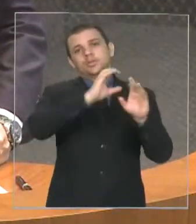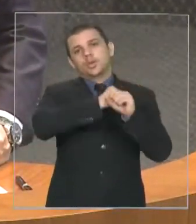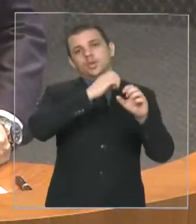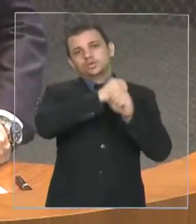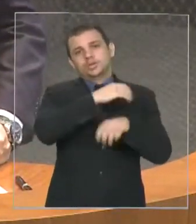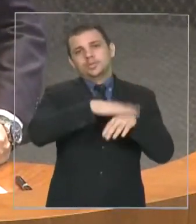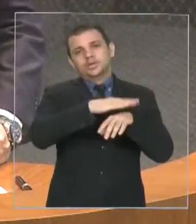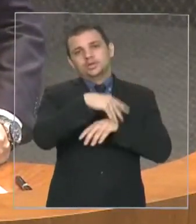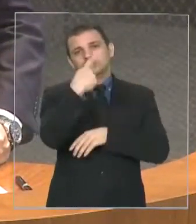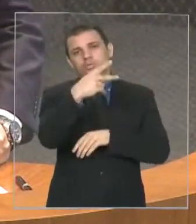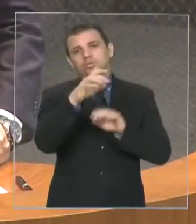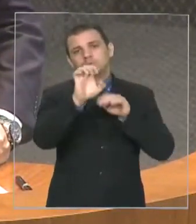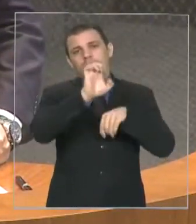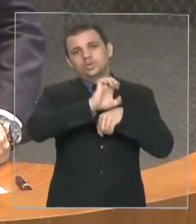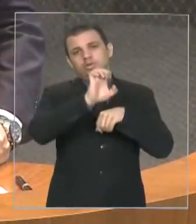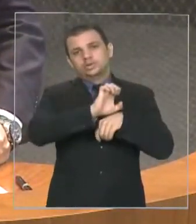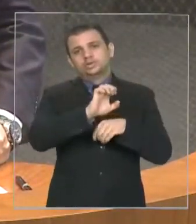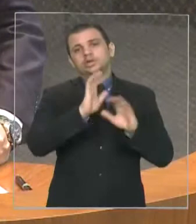do Maranhão.